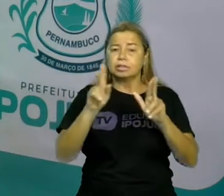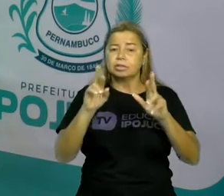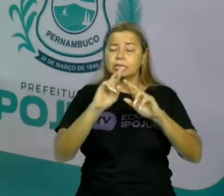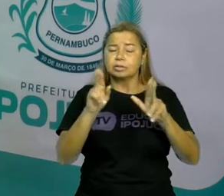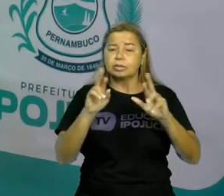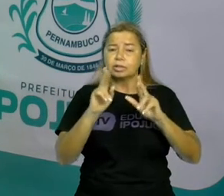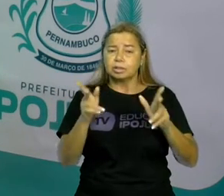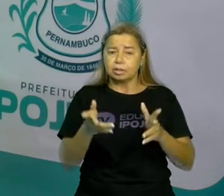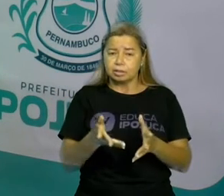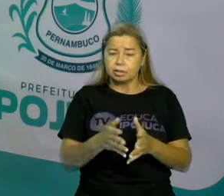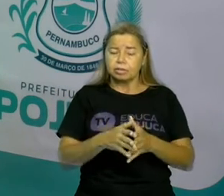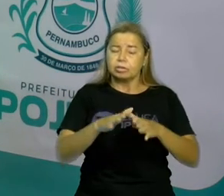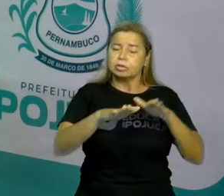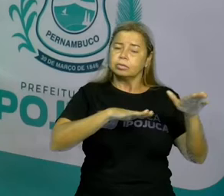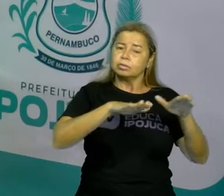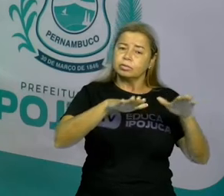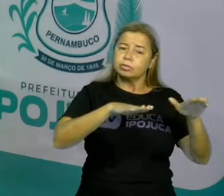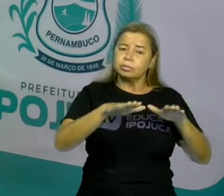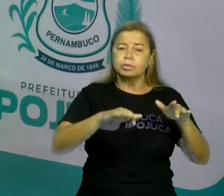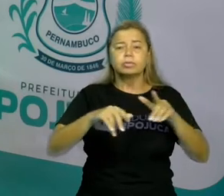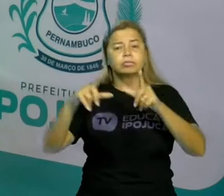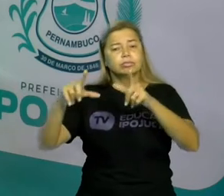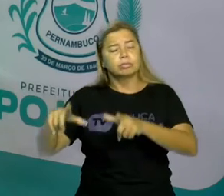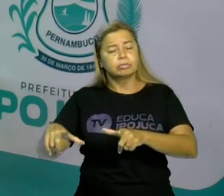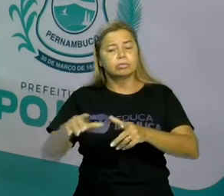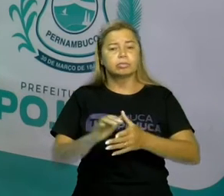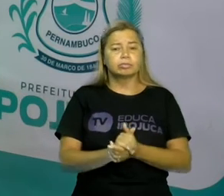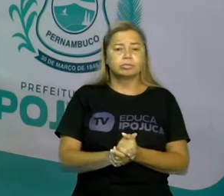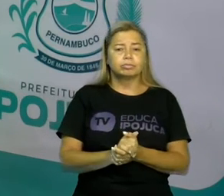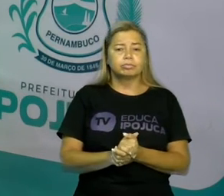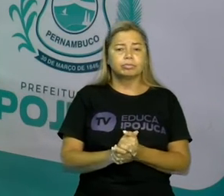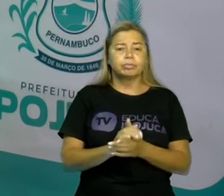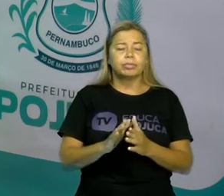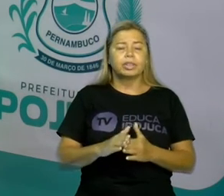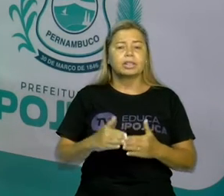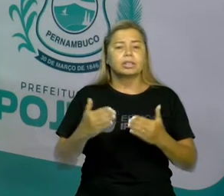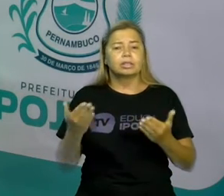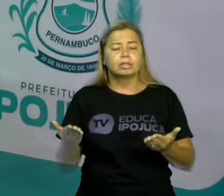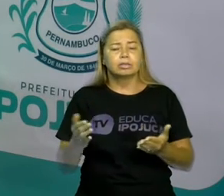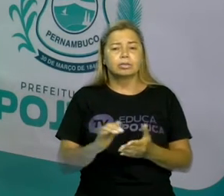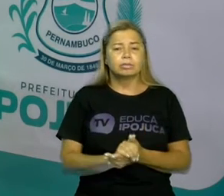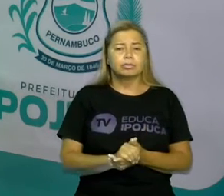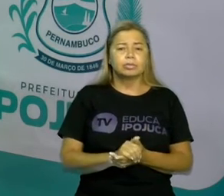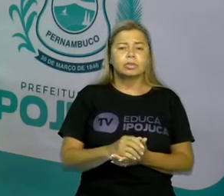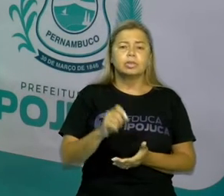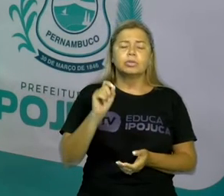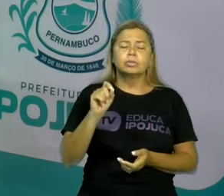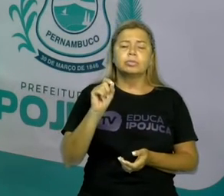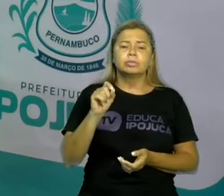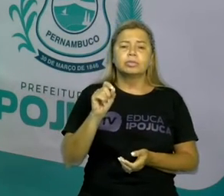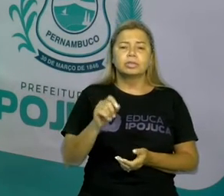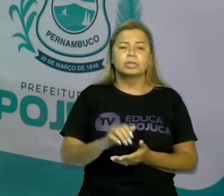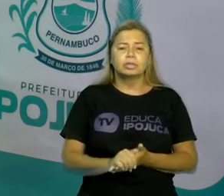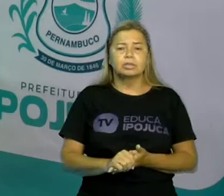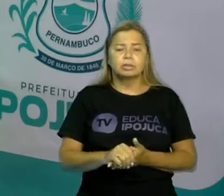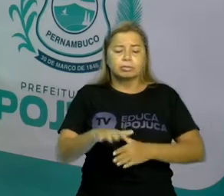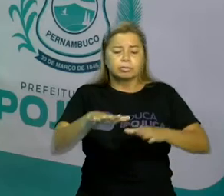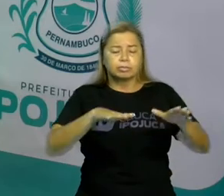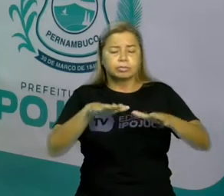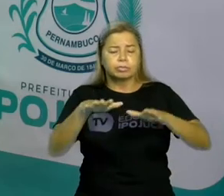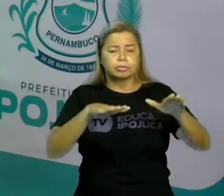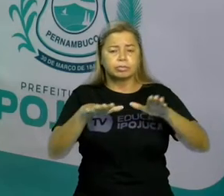diferenças entre uma e outra, tá? A princípio, vamos conhecer o que é